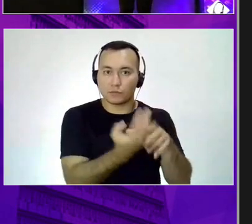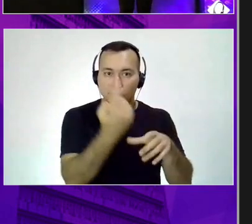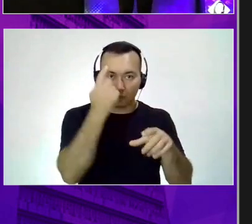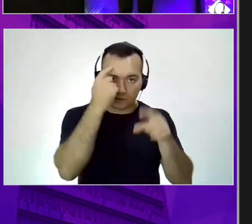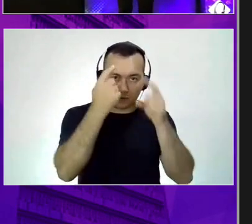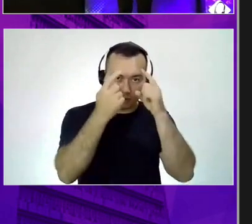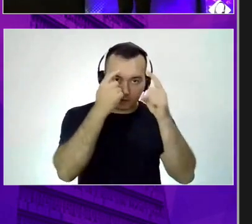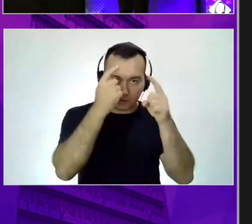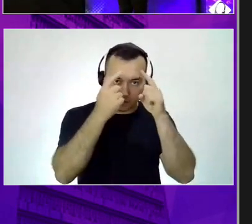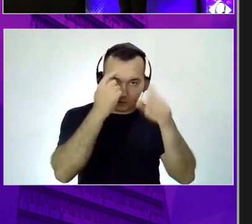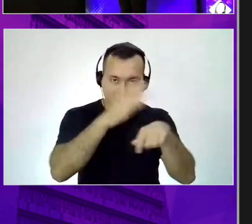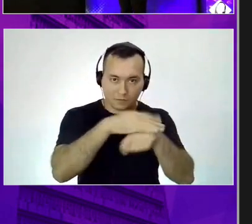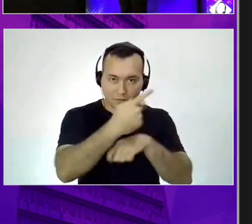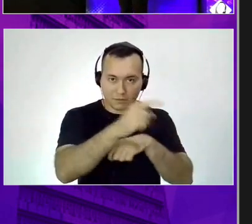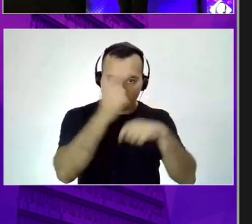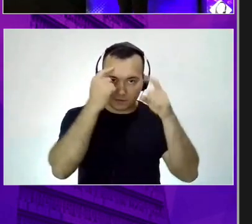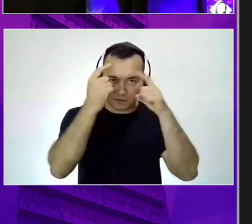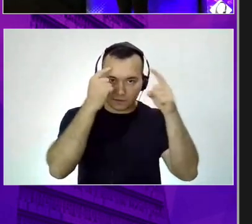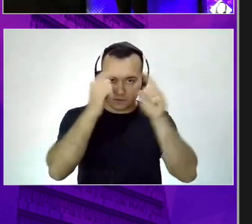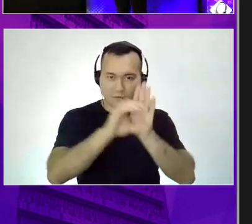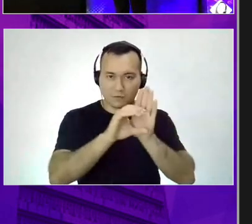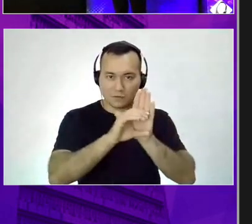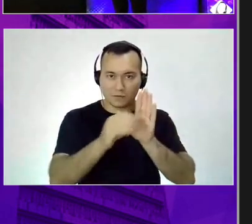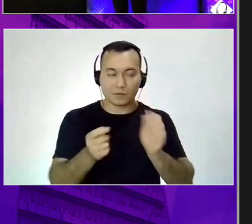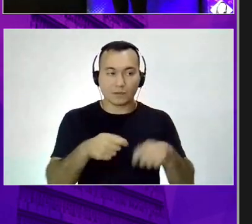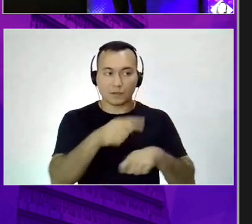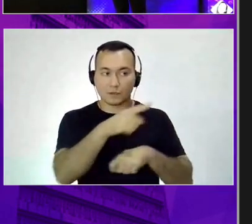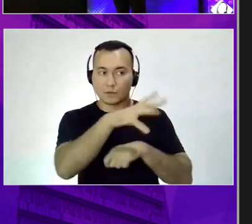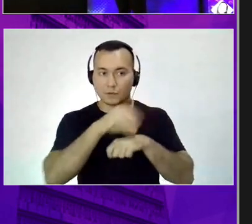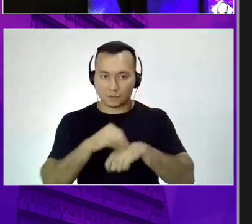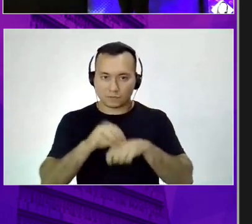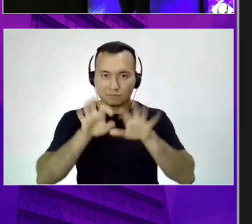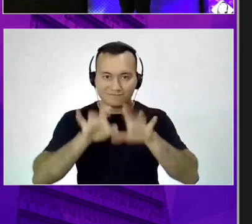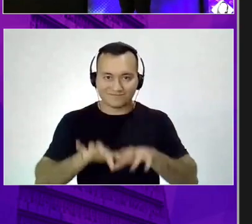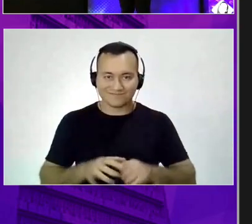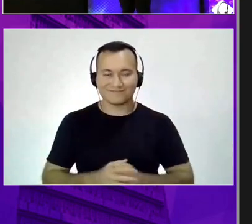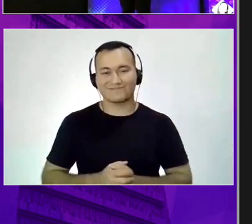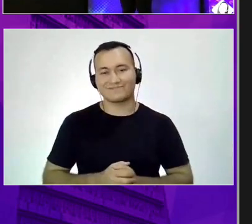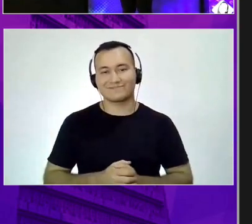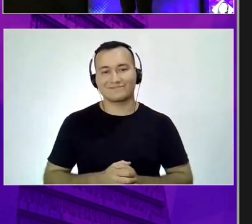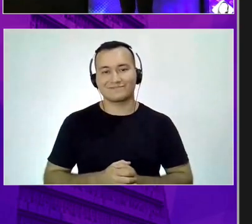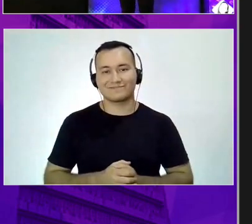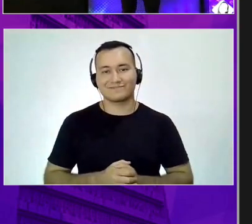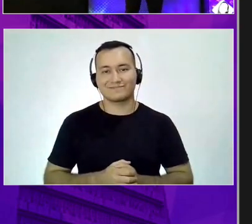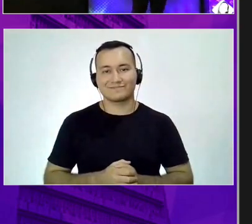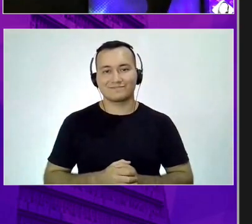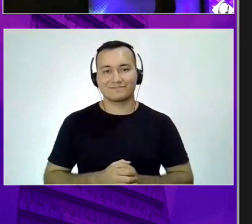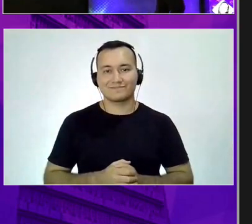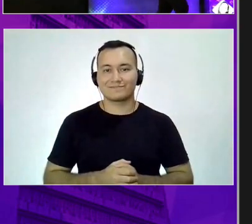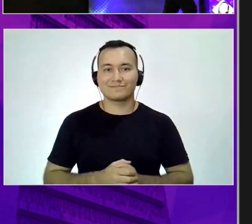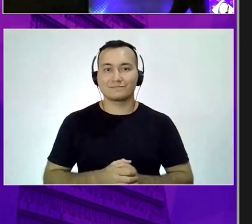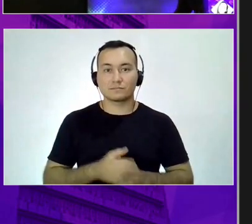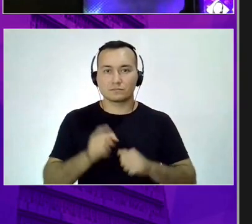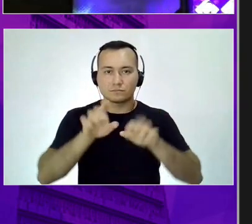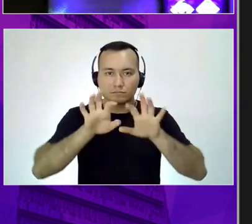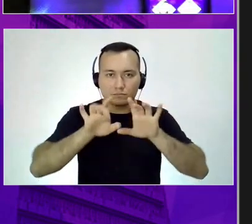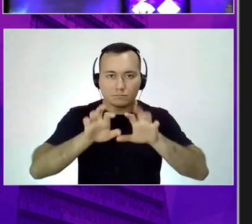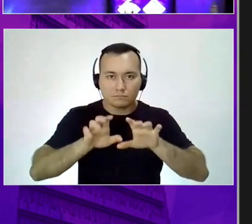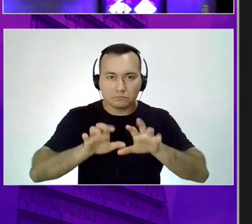vai enxergar o nosso Data Lake. Então, aqui ele vai gerar essa instrução. Ele está terminando